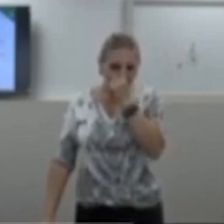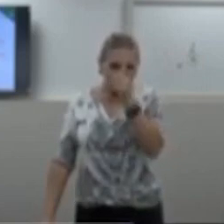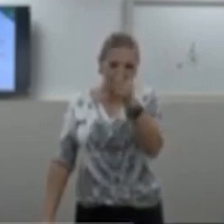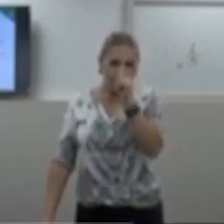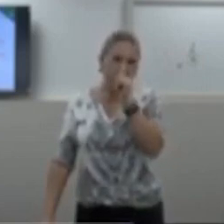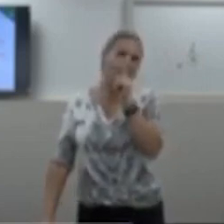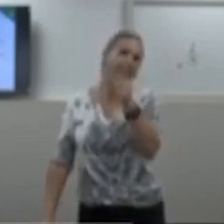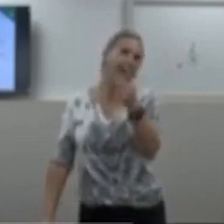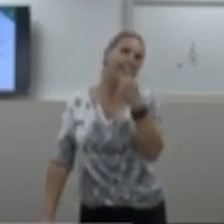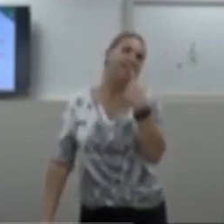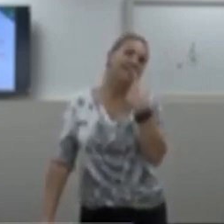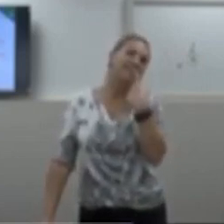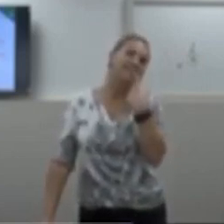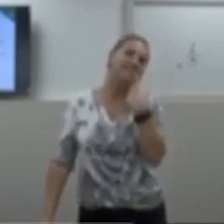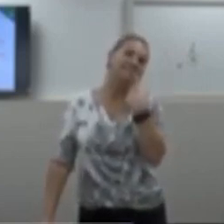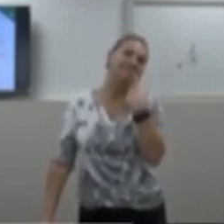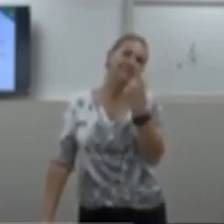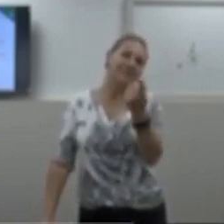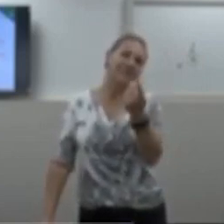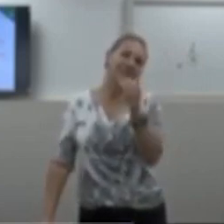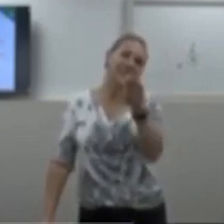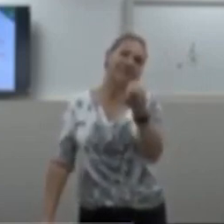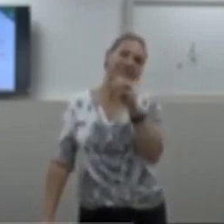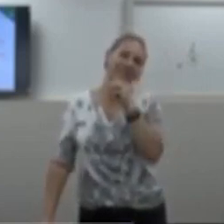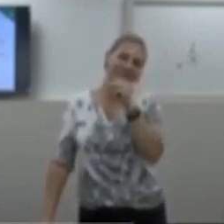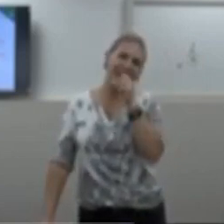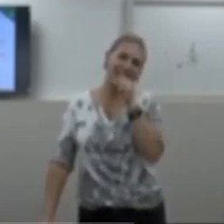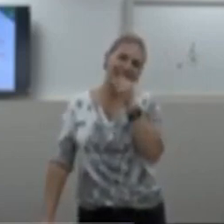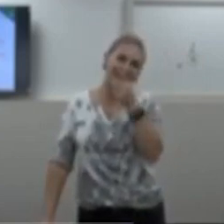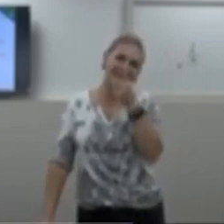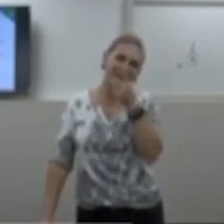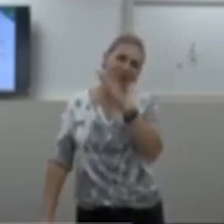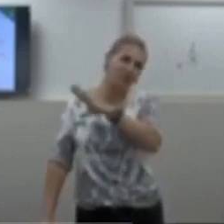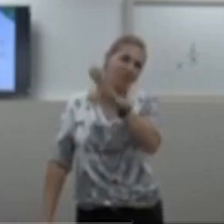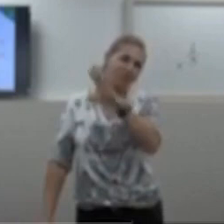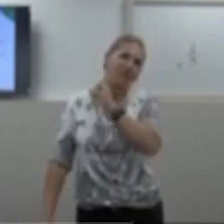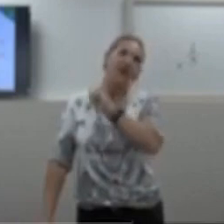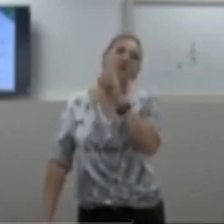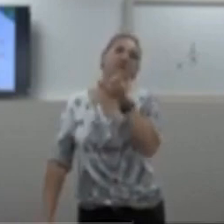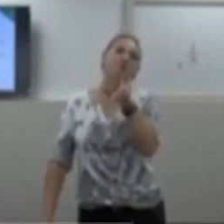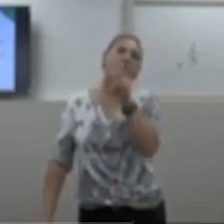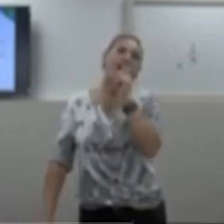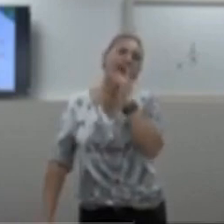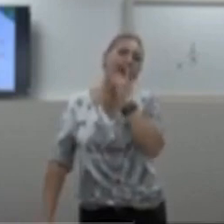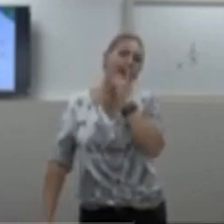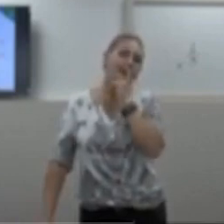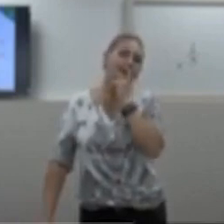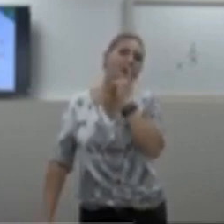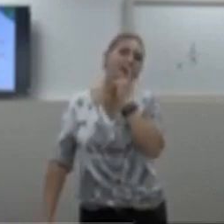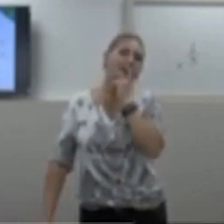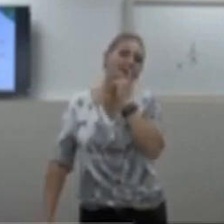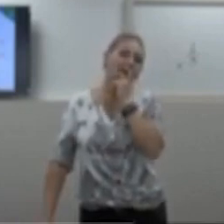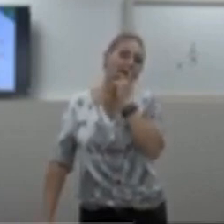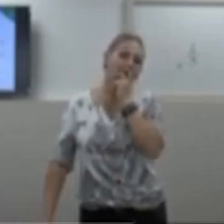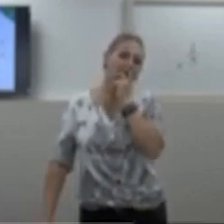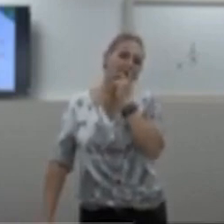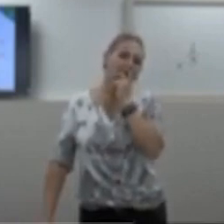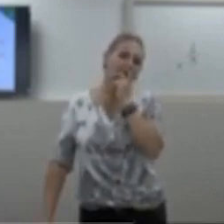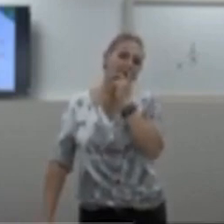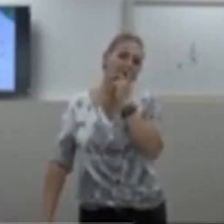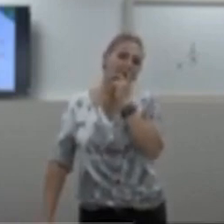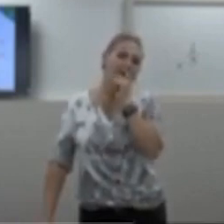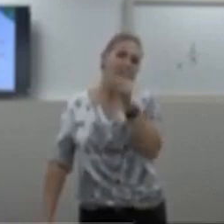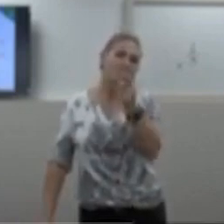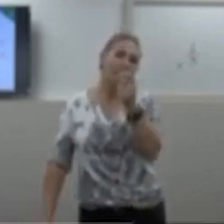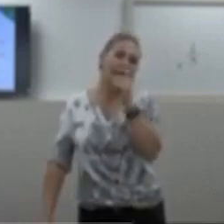entendeu? Você tem uma década de vida, não tem? 10 anos? Seu pai tem quantas